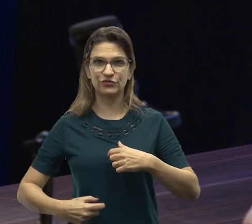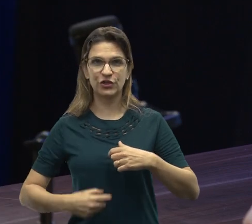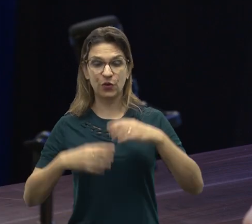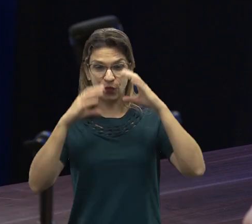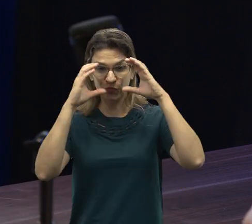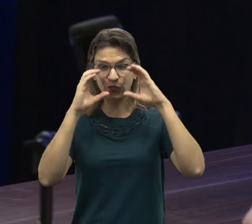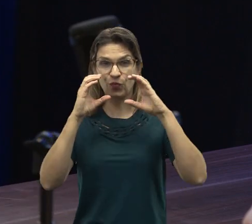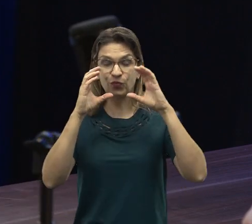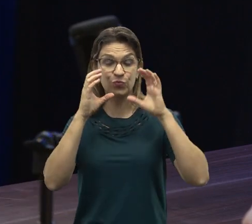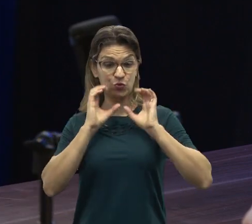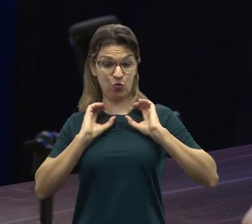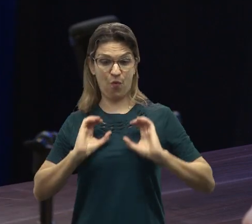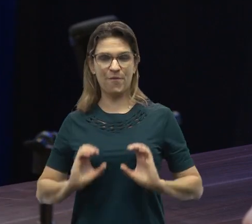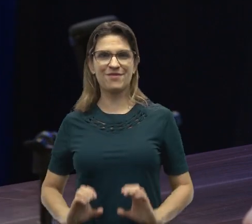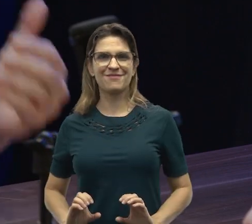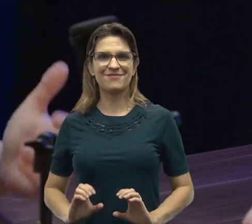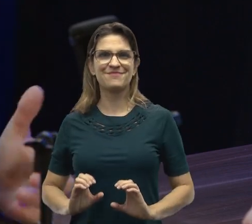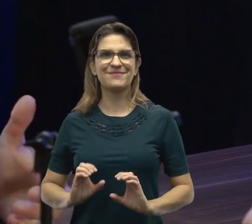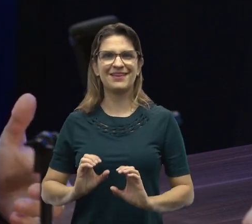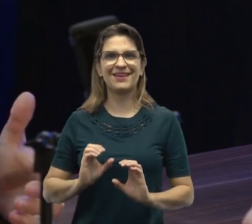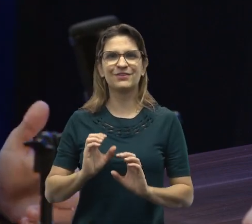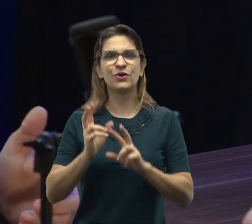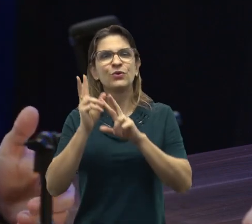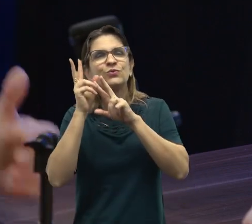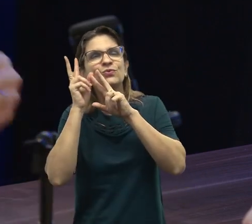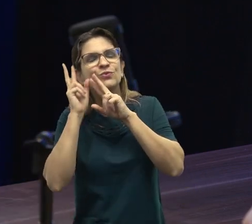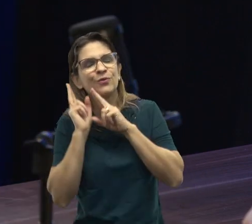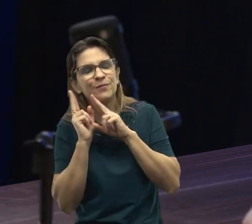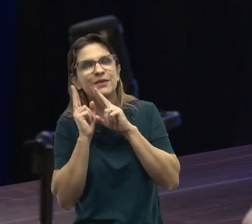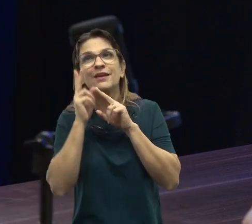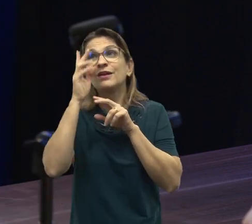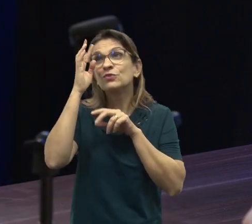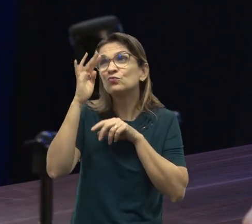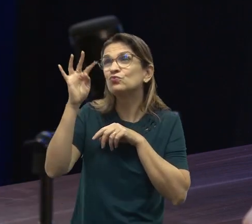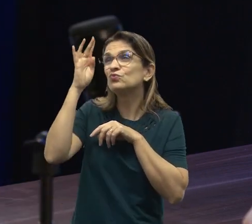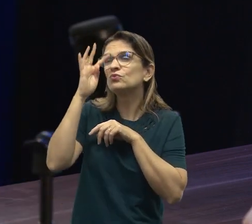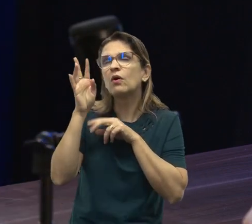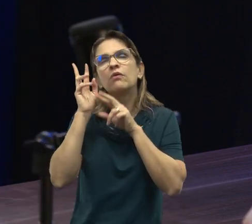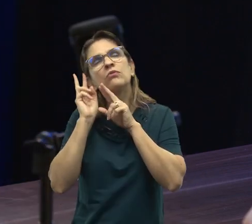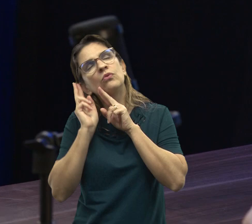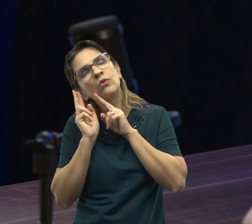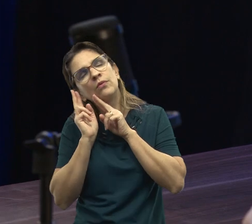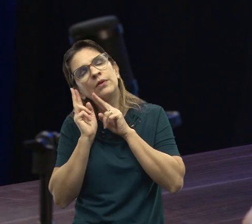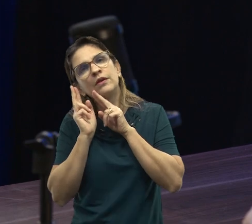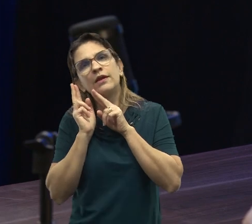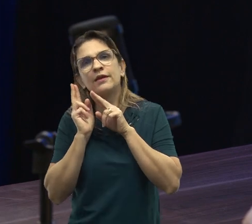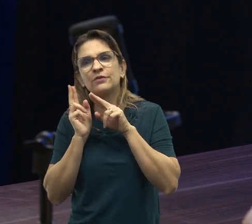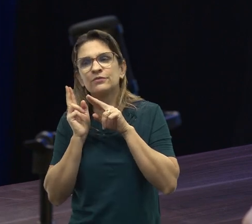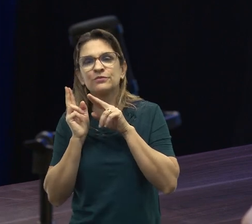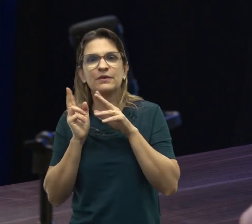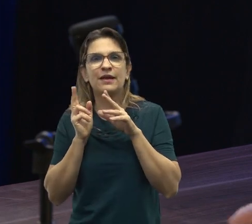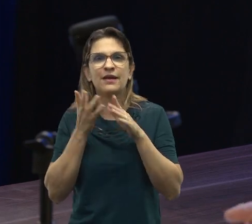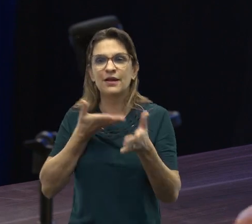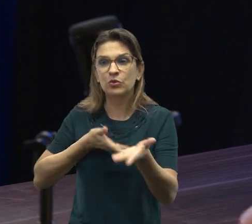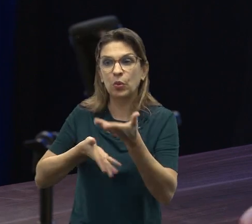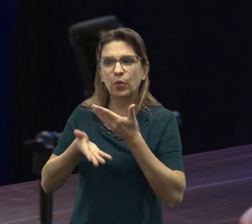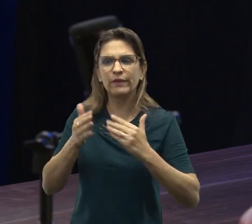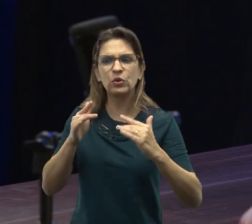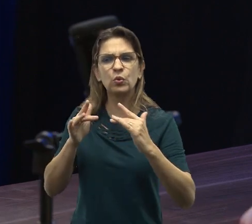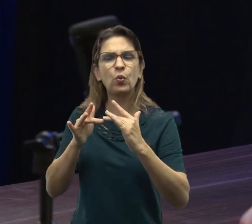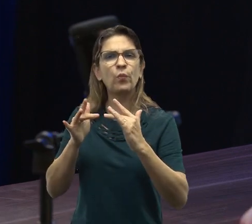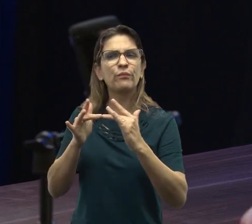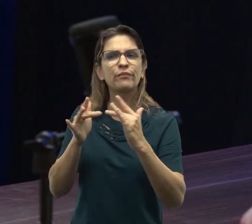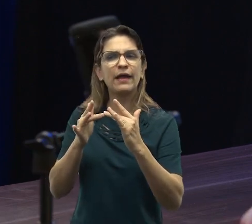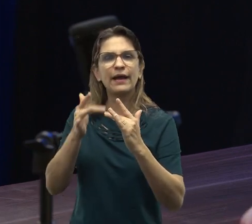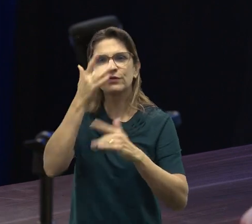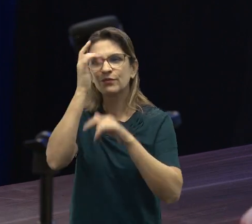comportar, da maneira como você dorme, a maneira como você sonha, a maneira como você trata as outras pessoas. Então, isso tudo forma uma